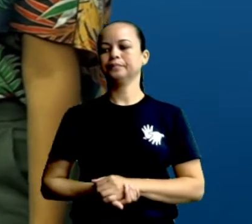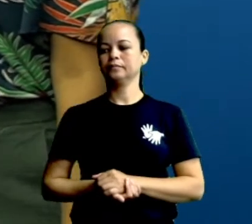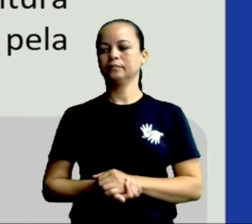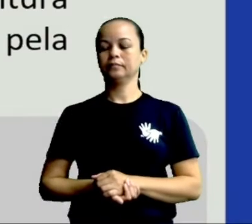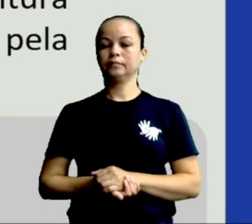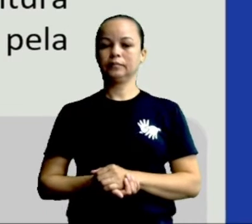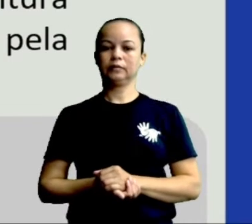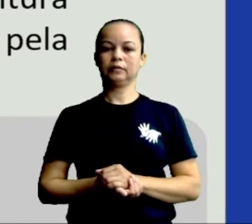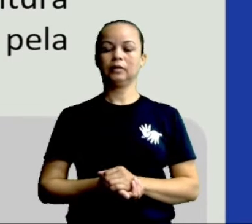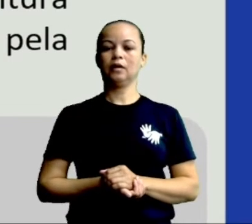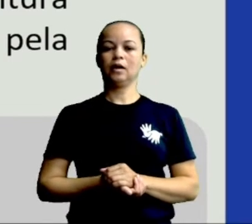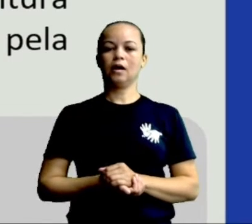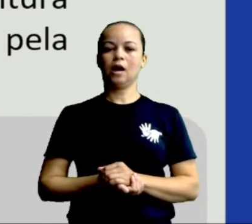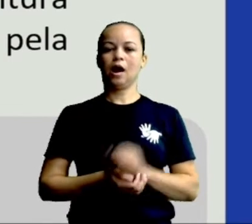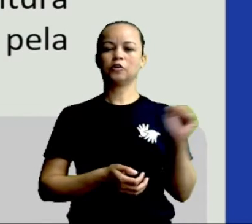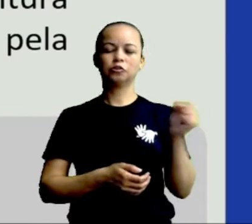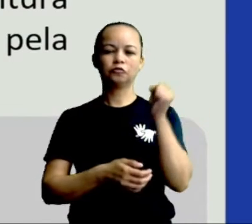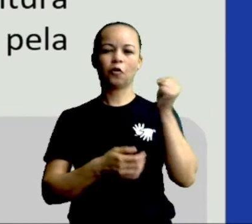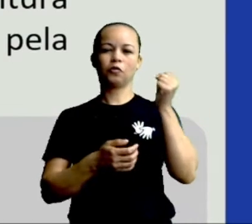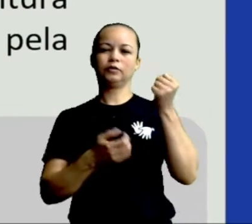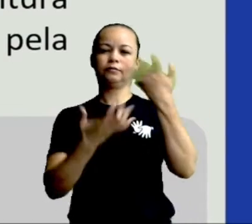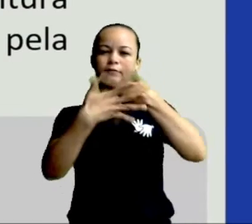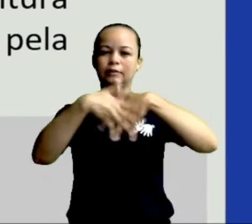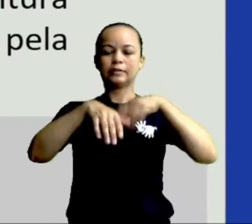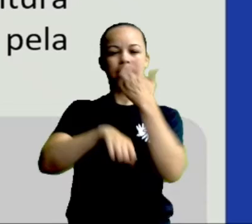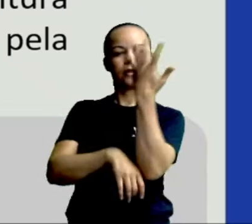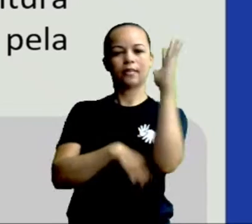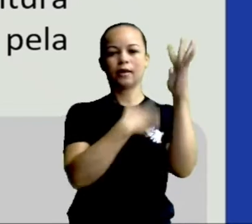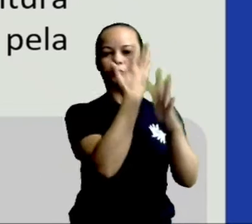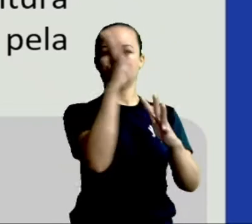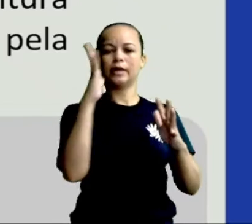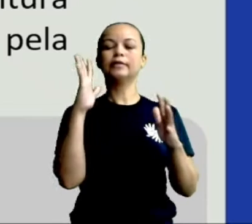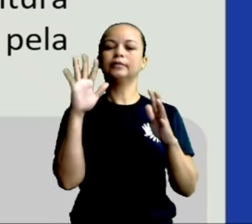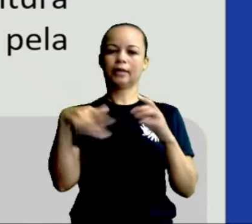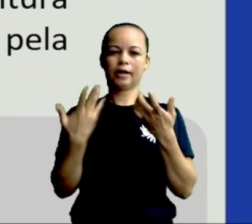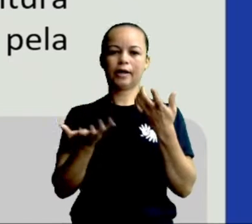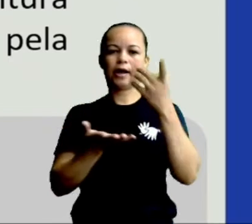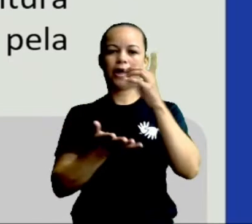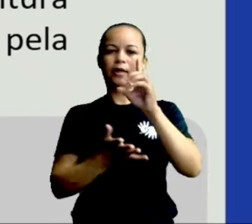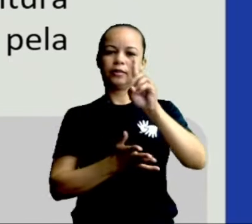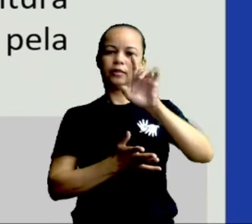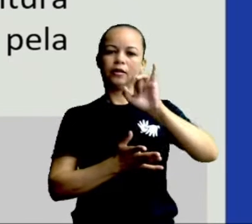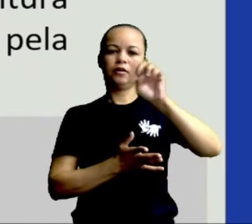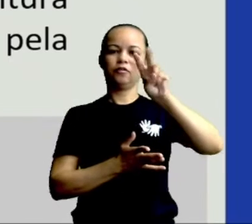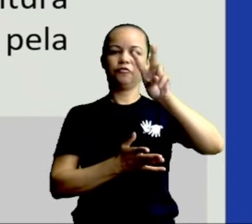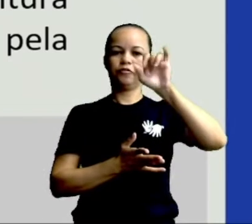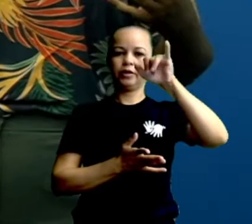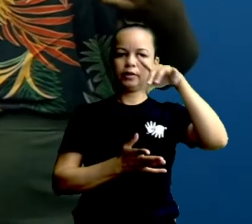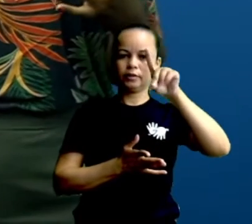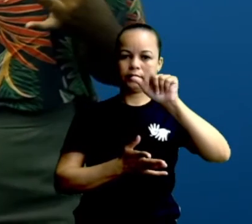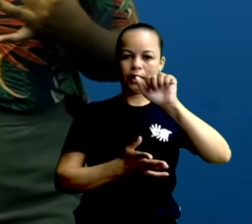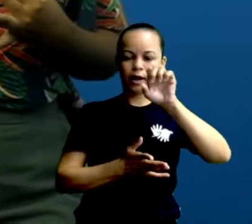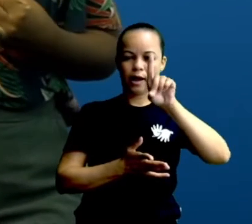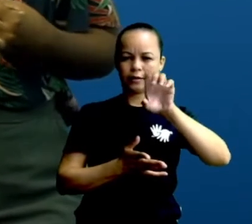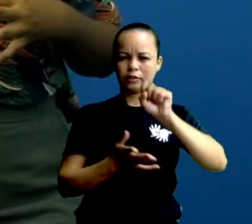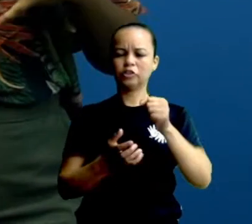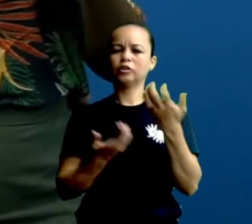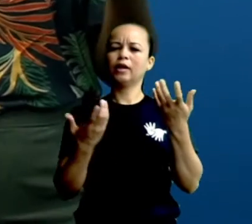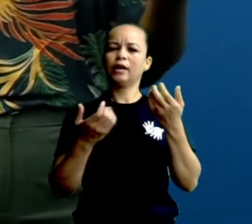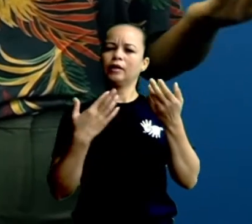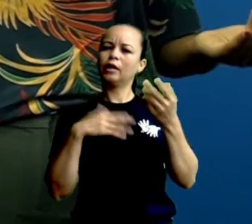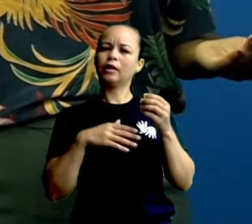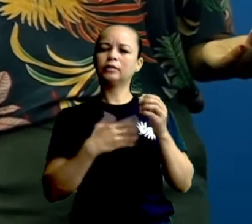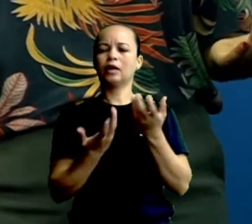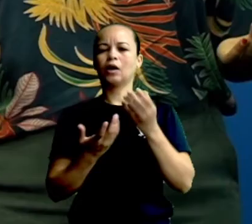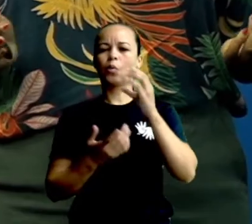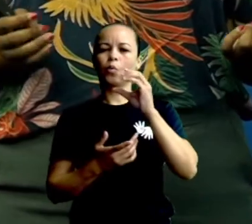As forças da natureza eram consideradas divindades, então eram realizados cerimônias, cultos